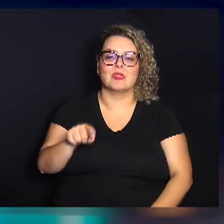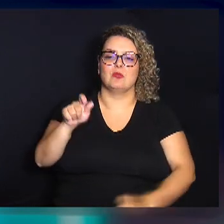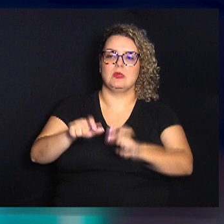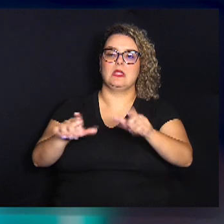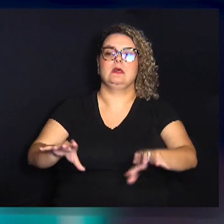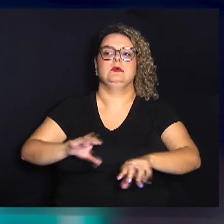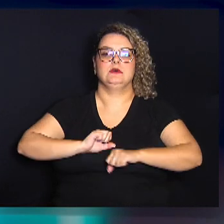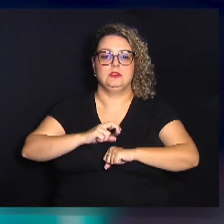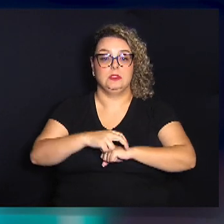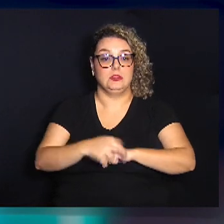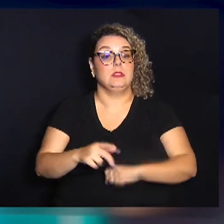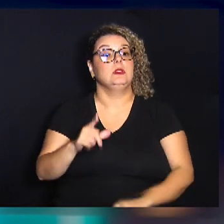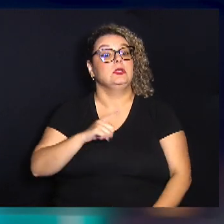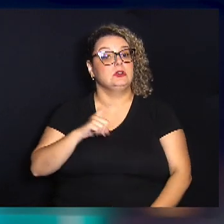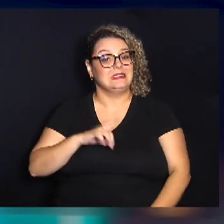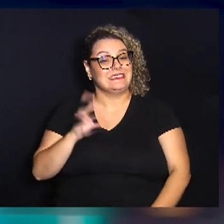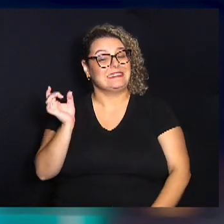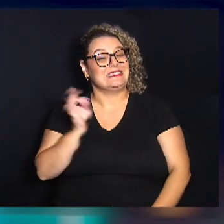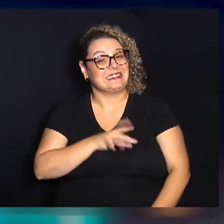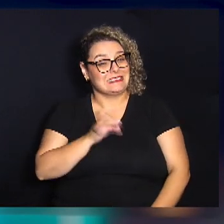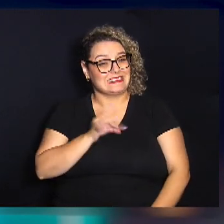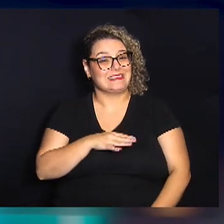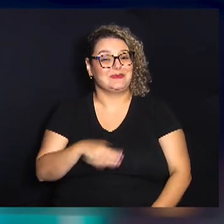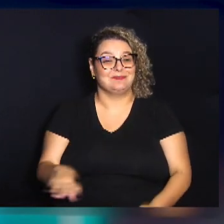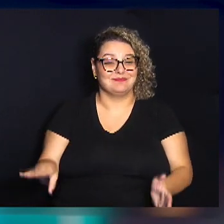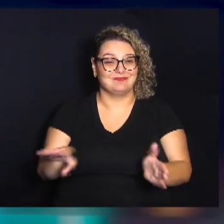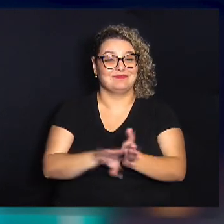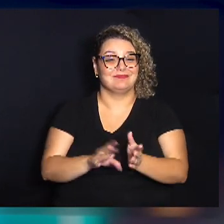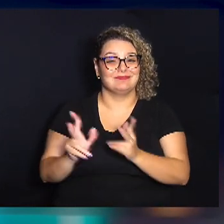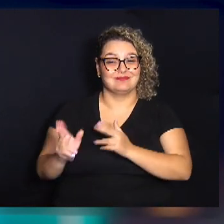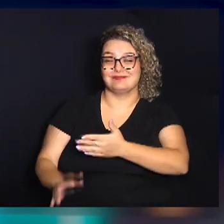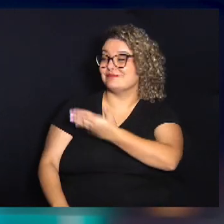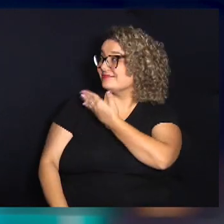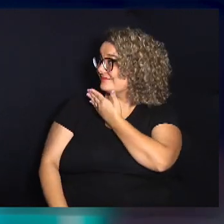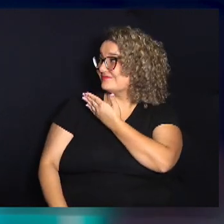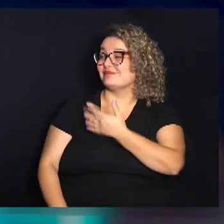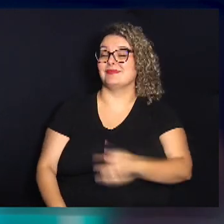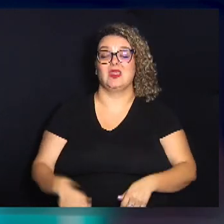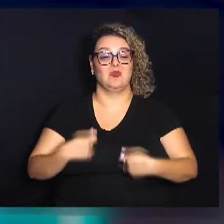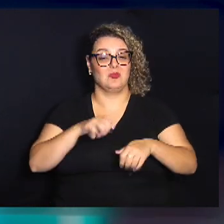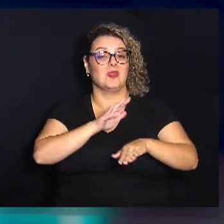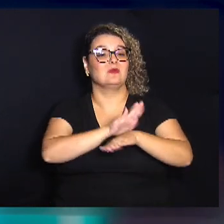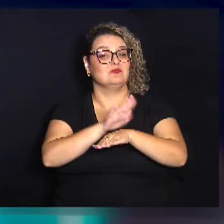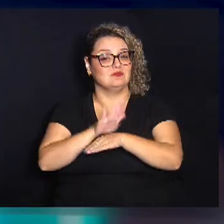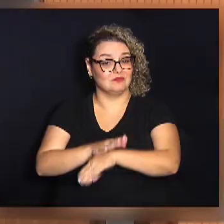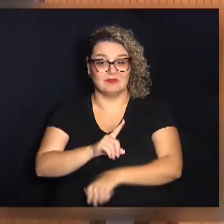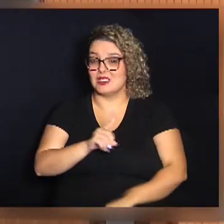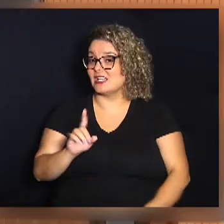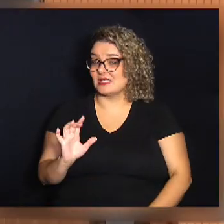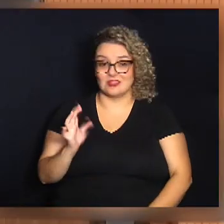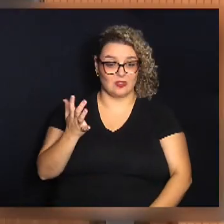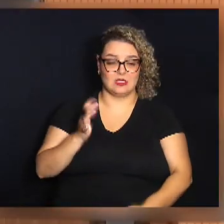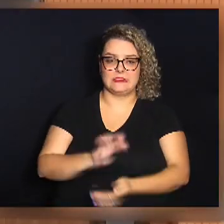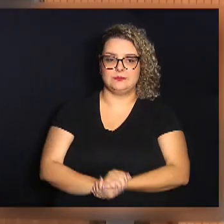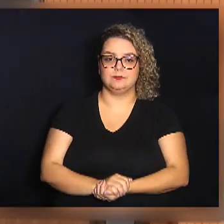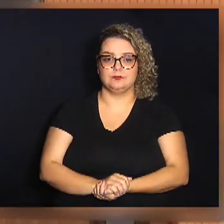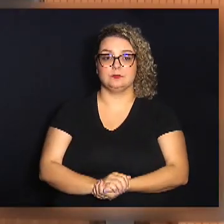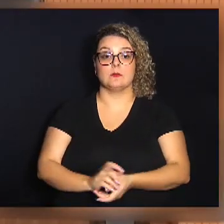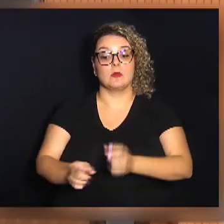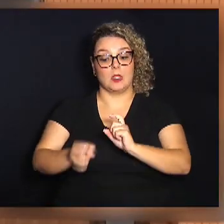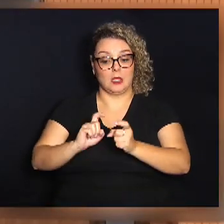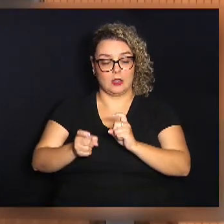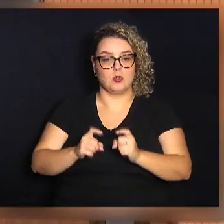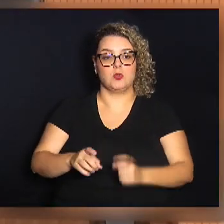com bastante medo de chegar aí. E a gente precisa da colaboração de todos para isso não acontecer. Durante a reunião,